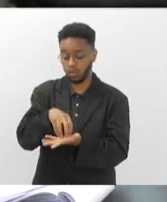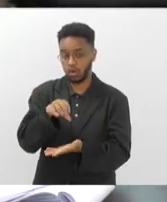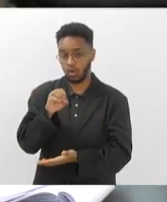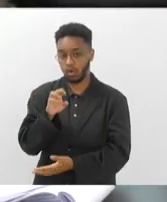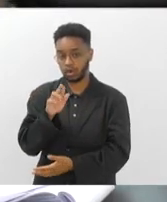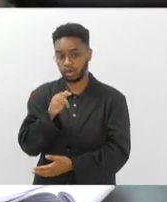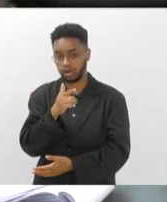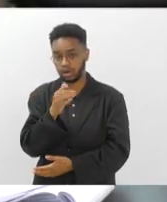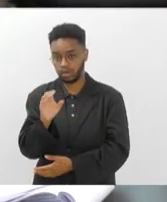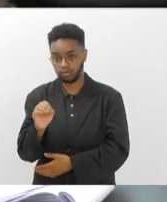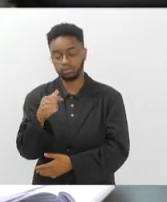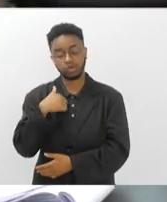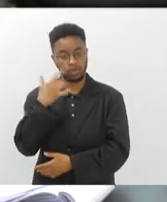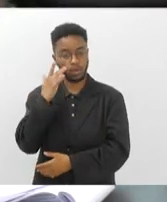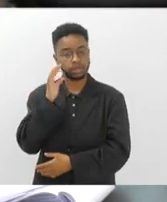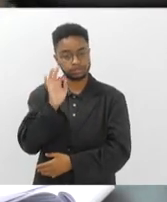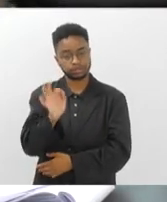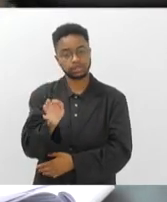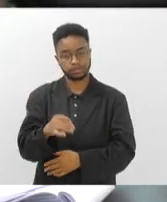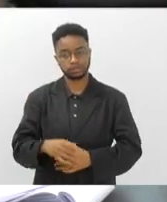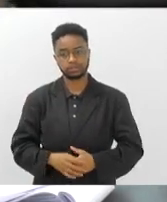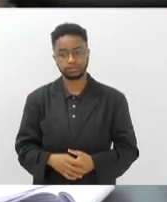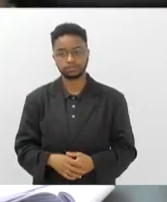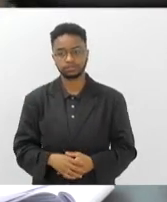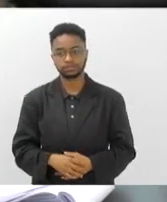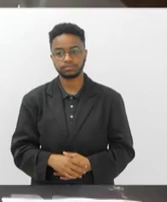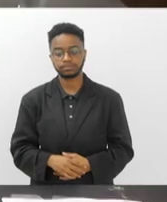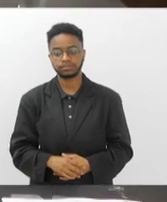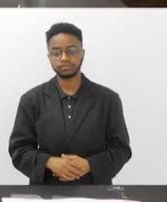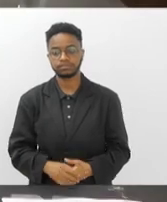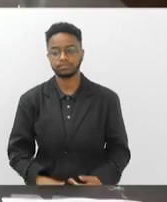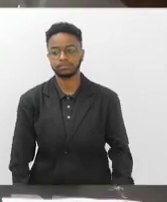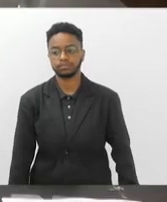achei correto, pertinente. Anual,